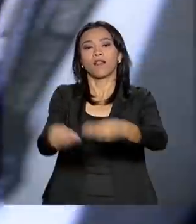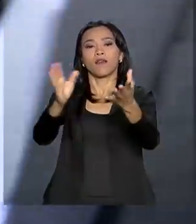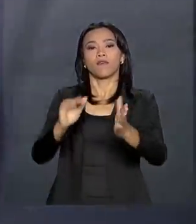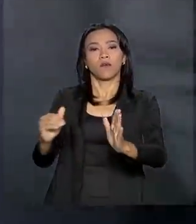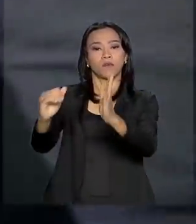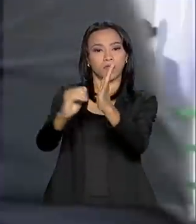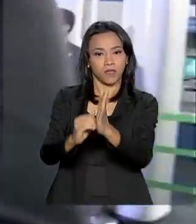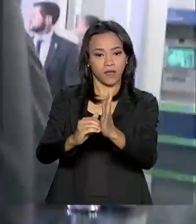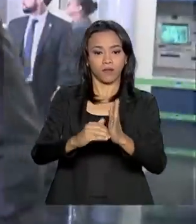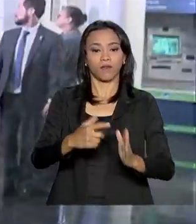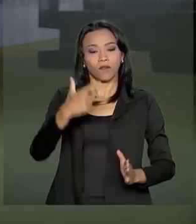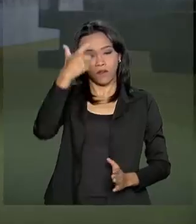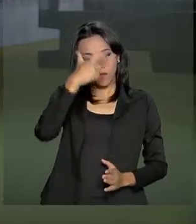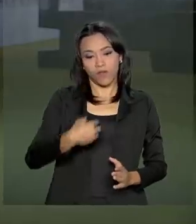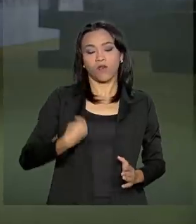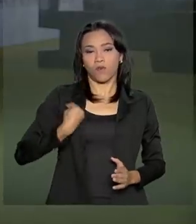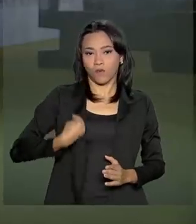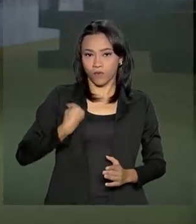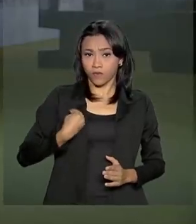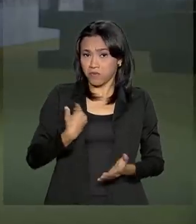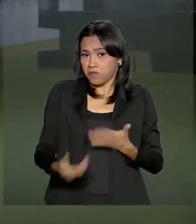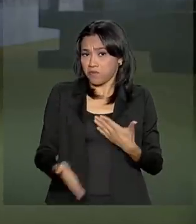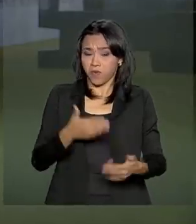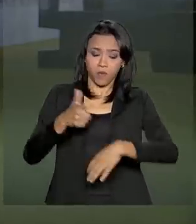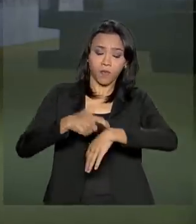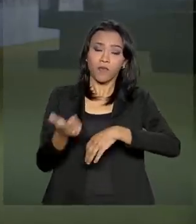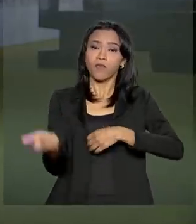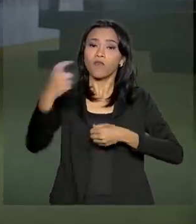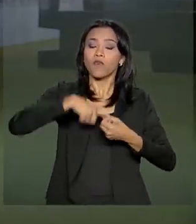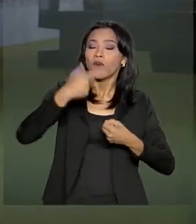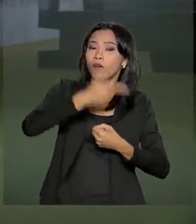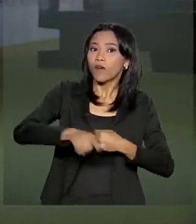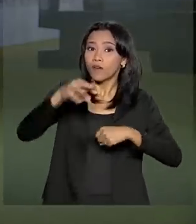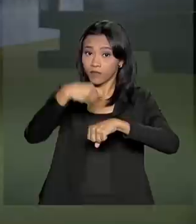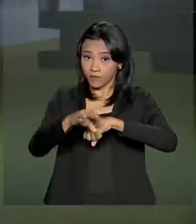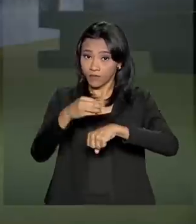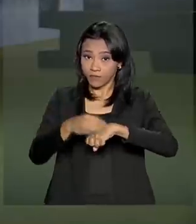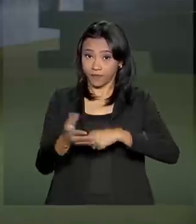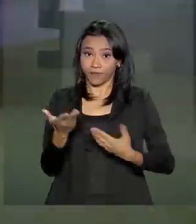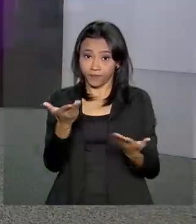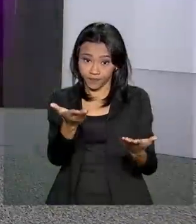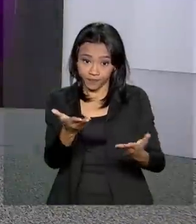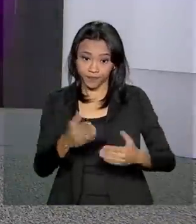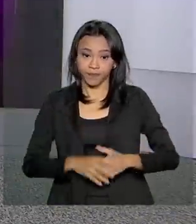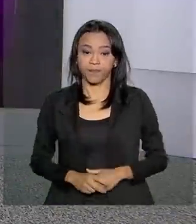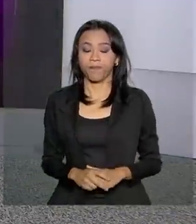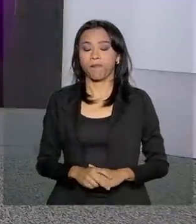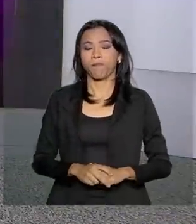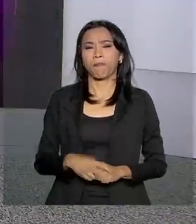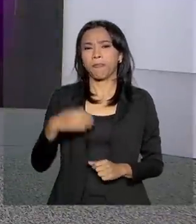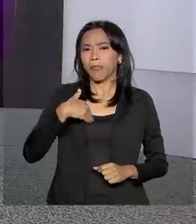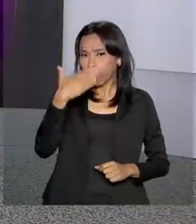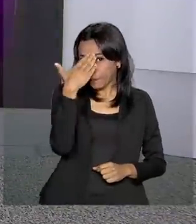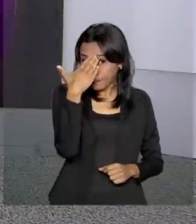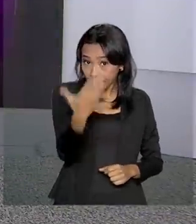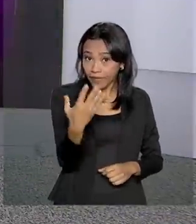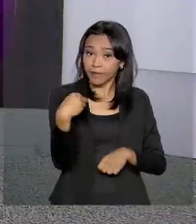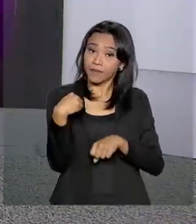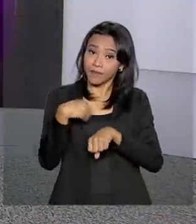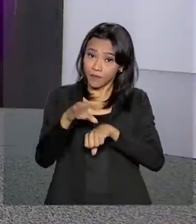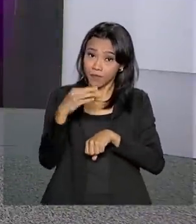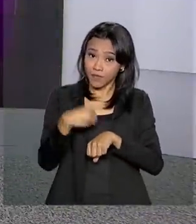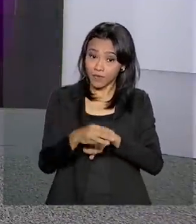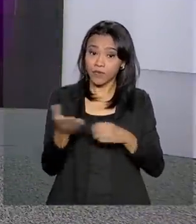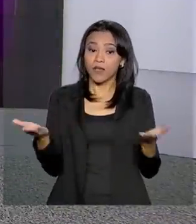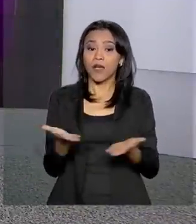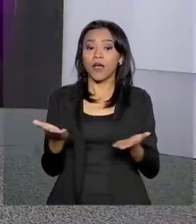Eu continuo por aqui e volto a qualquer momento com outras informações. Roberto? Tá certo, Luciana. Muito obrigado pelas informações.